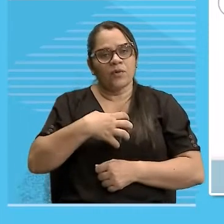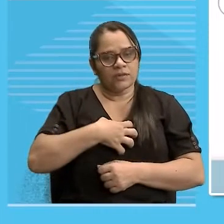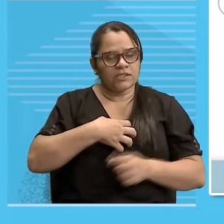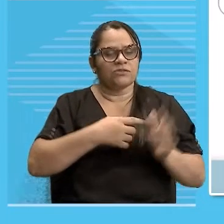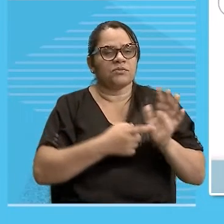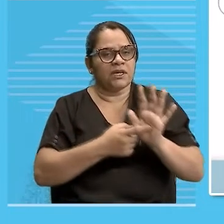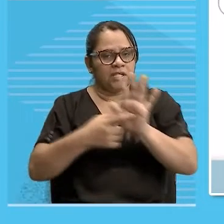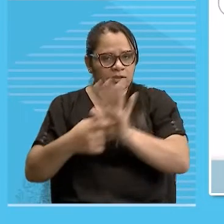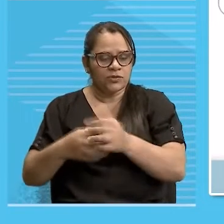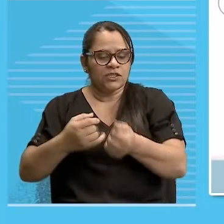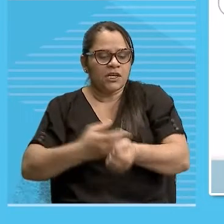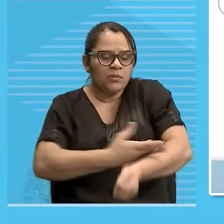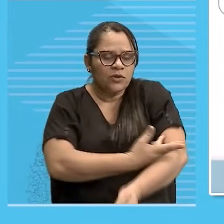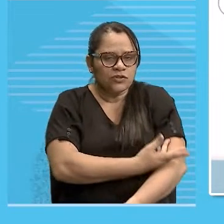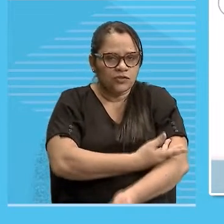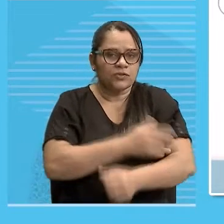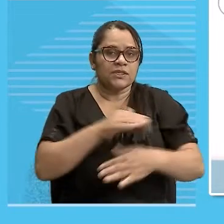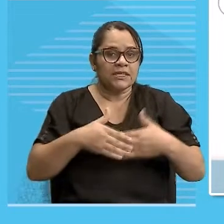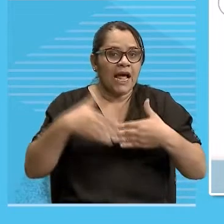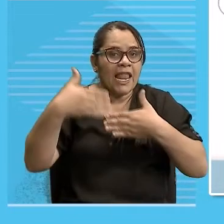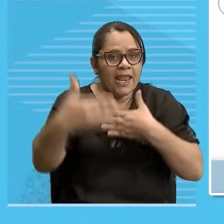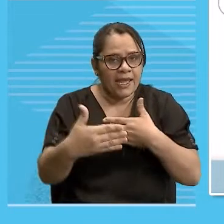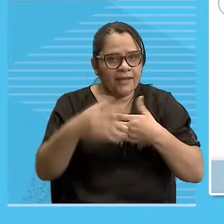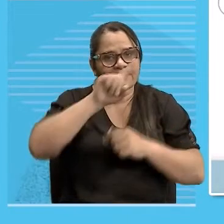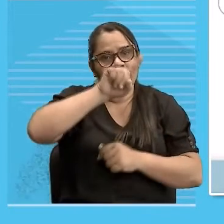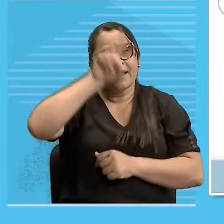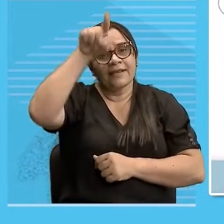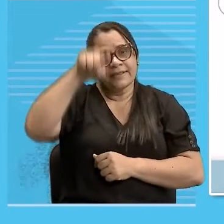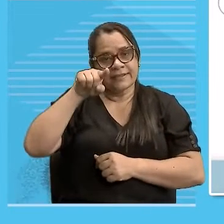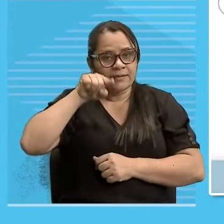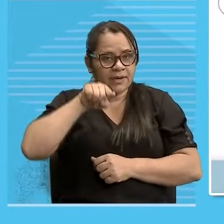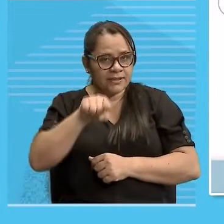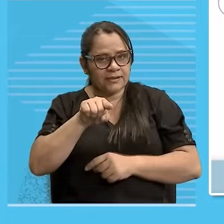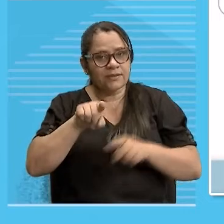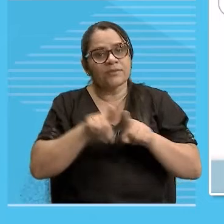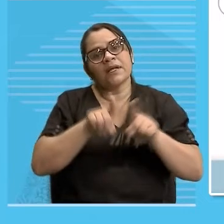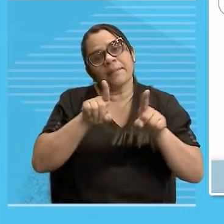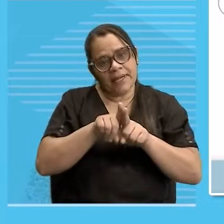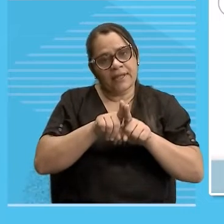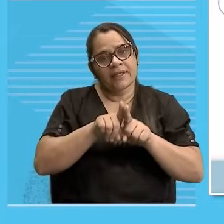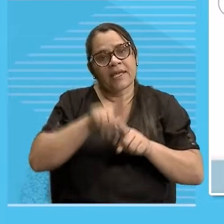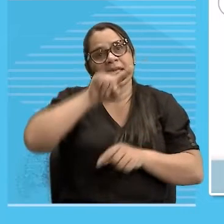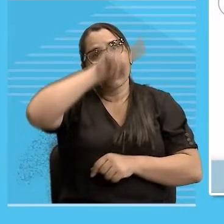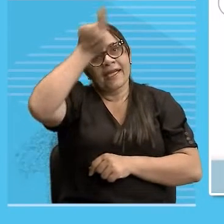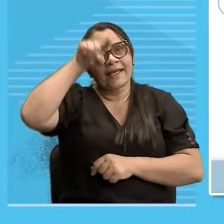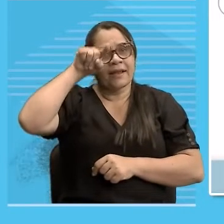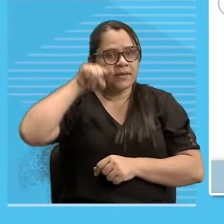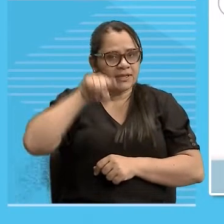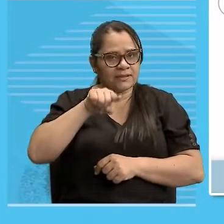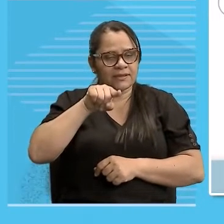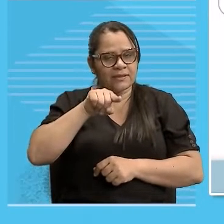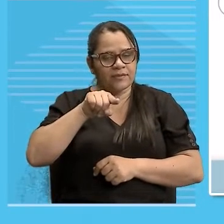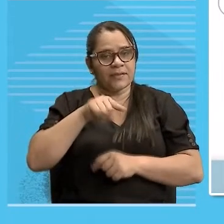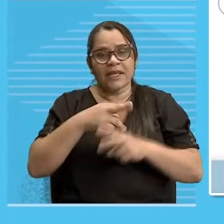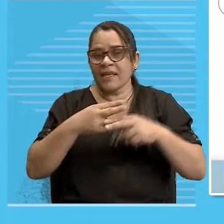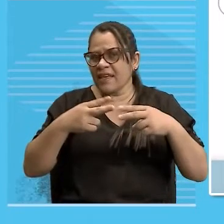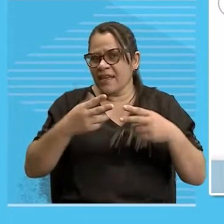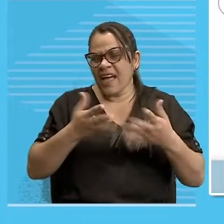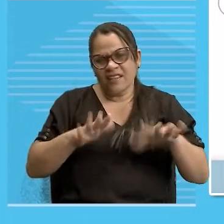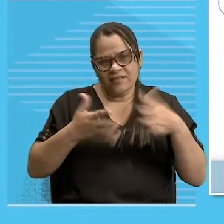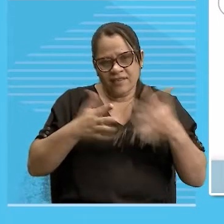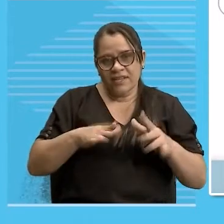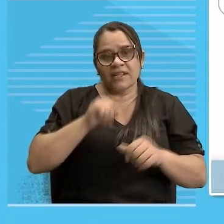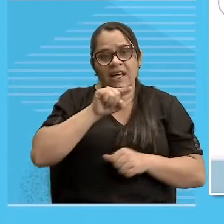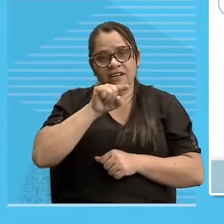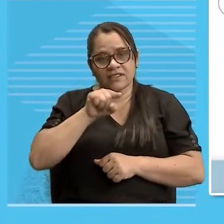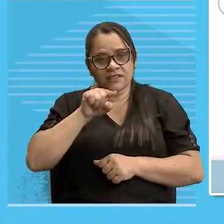emoções, além da exclamação, você tem interrogação, às vezes as reticências, né? Então, pode ocorrer,